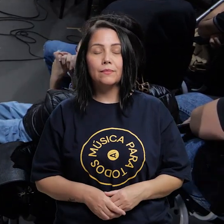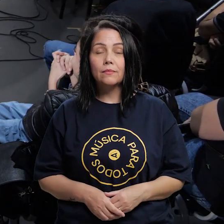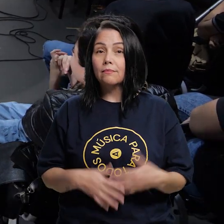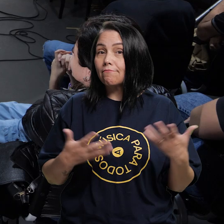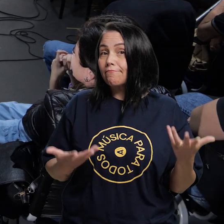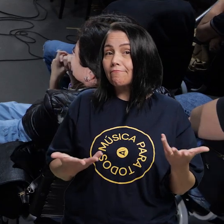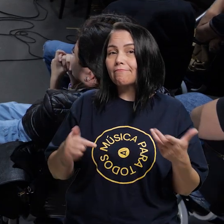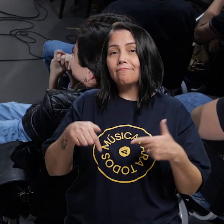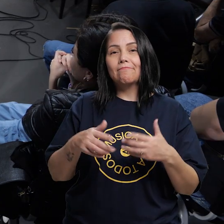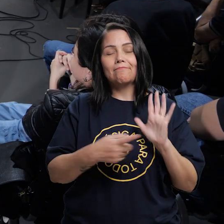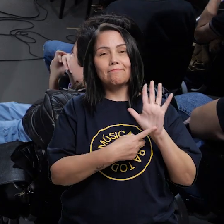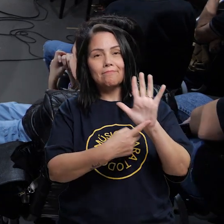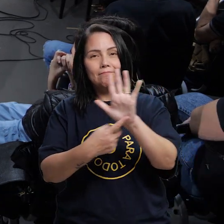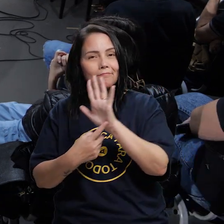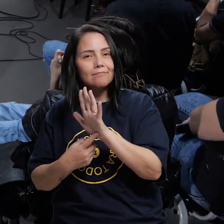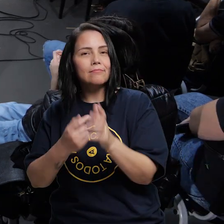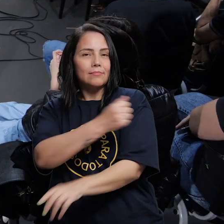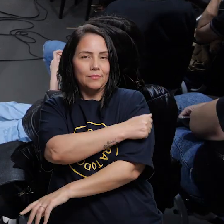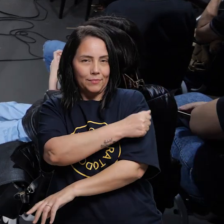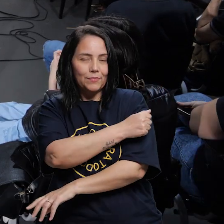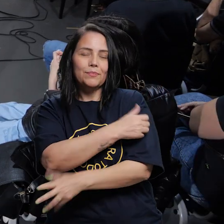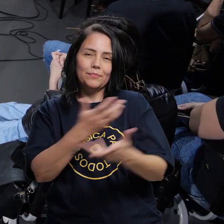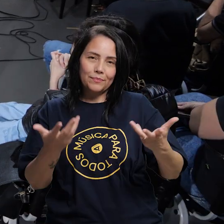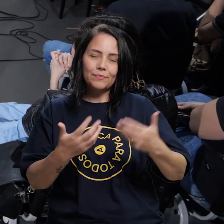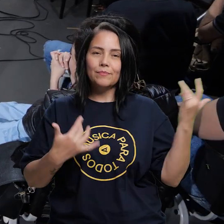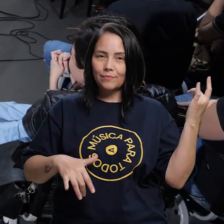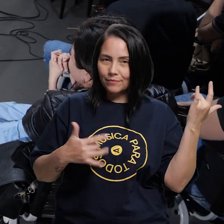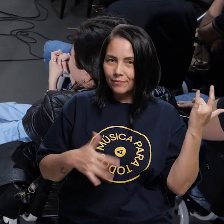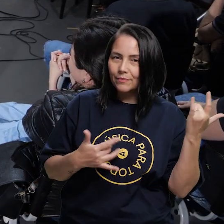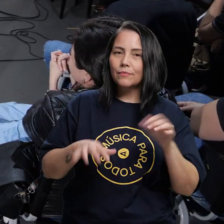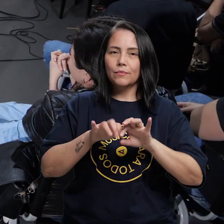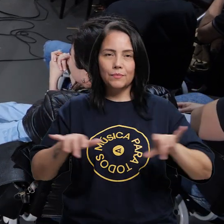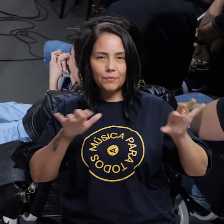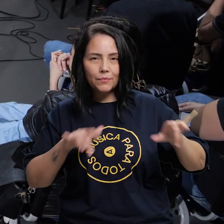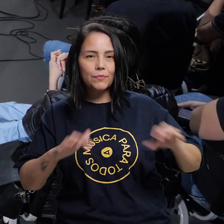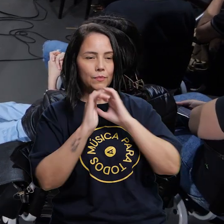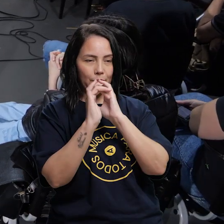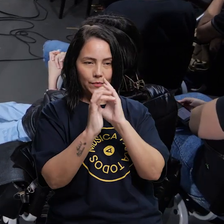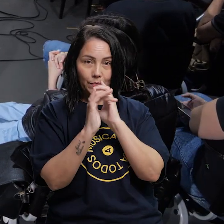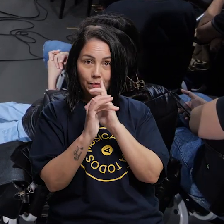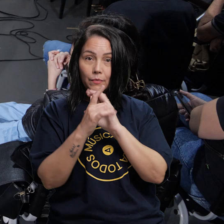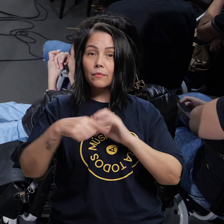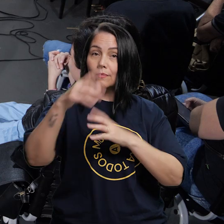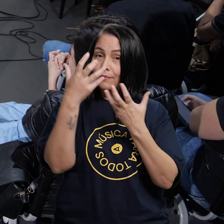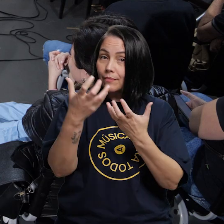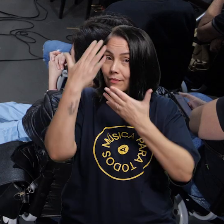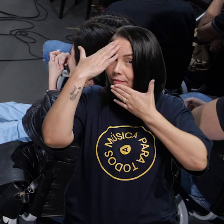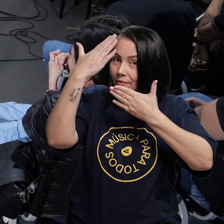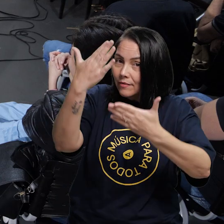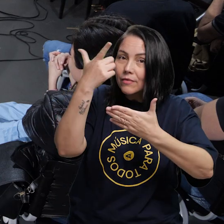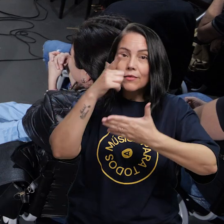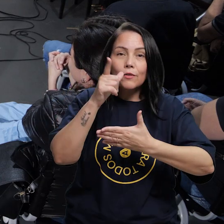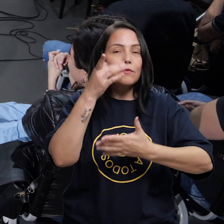Então, esses são, né, os alunos, foram os alunos de violão, né, teclado, flauta doce. Gostaria de agradecer de novo a